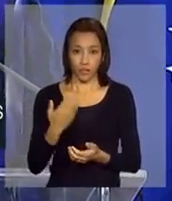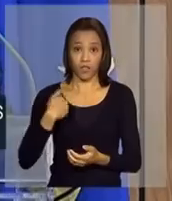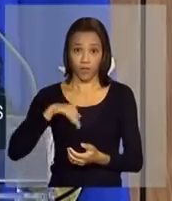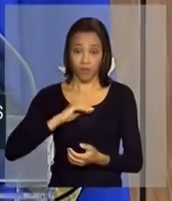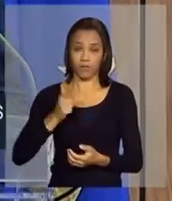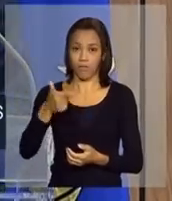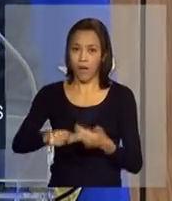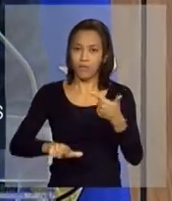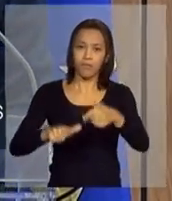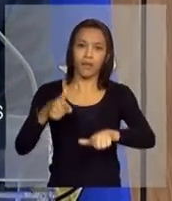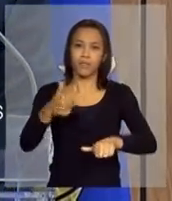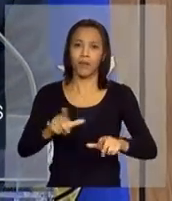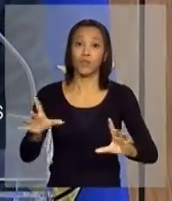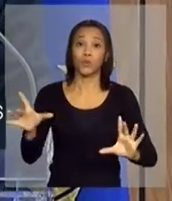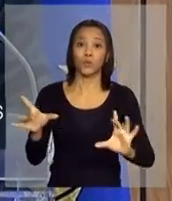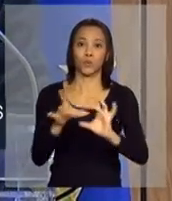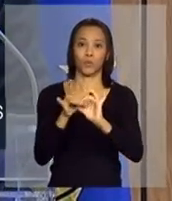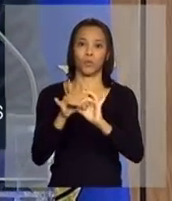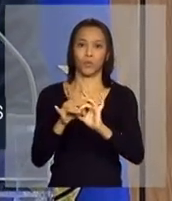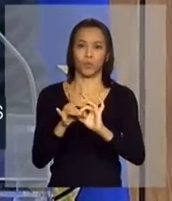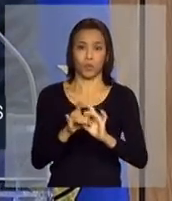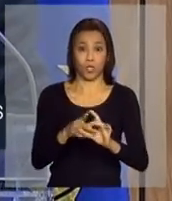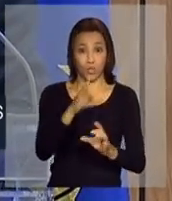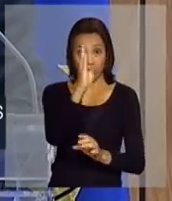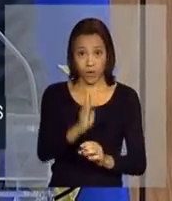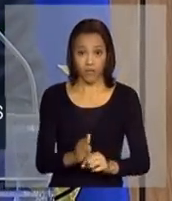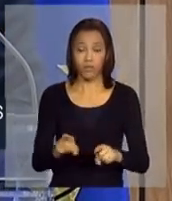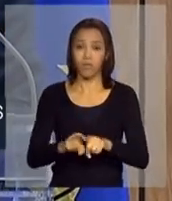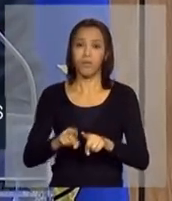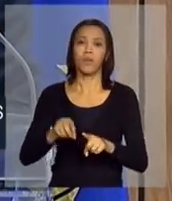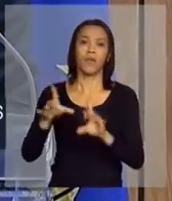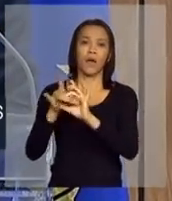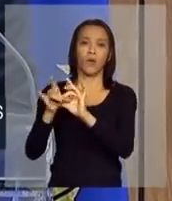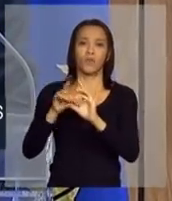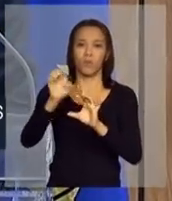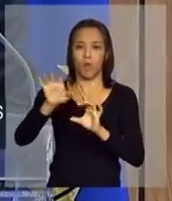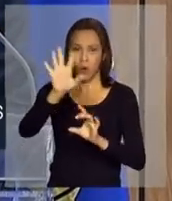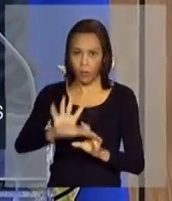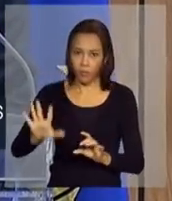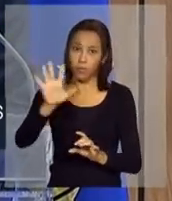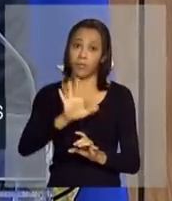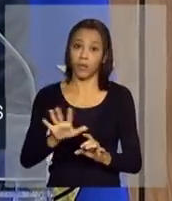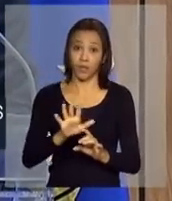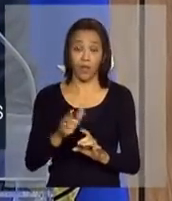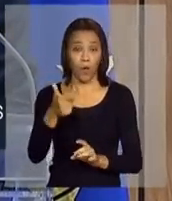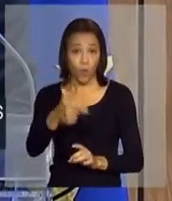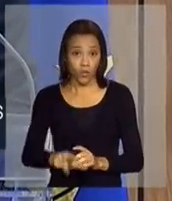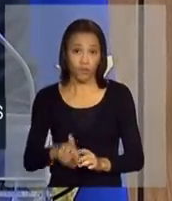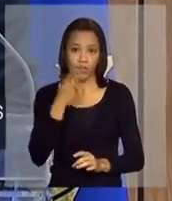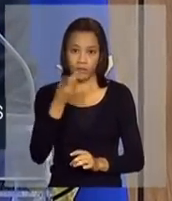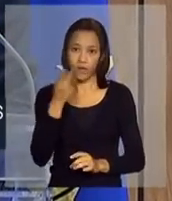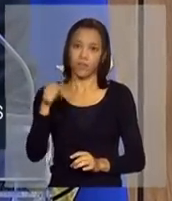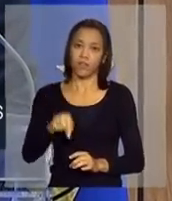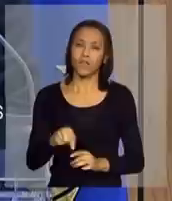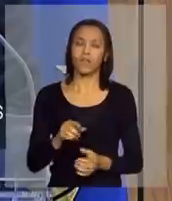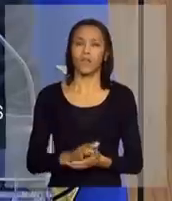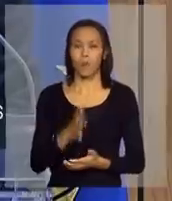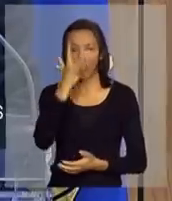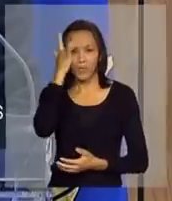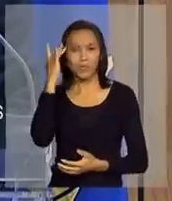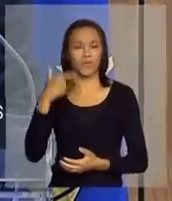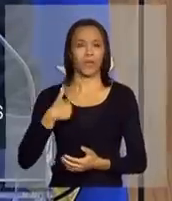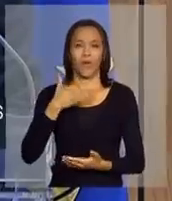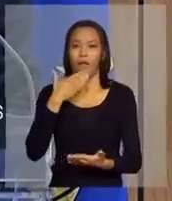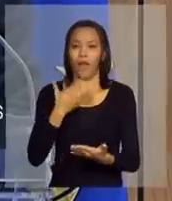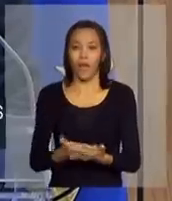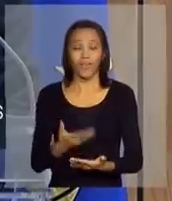vez mais une o Brasil e a União Europeia. Ou, se me permitem, citando mais uma vez alguém que muito admirei e que